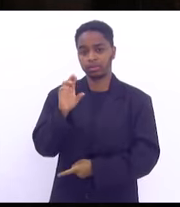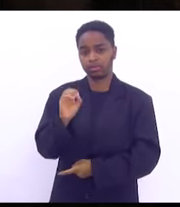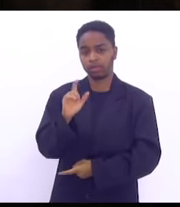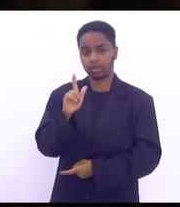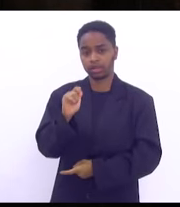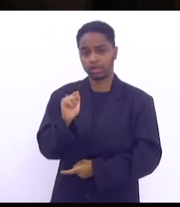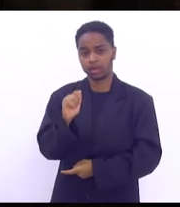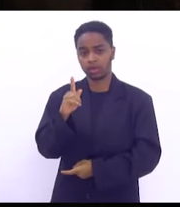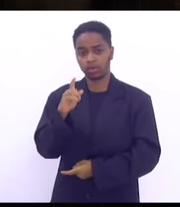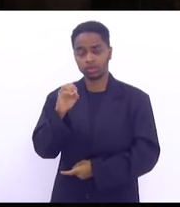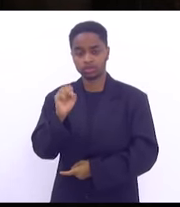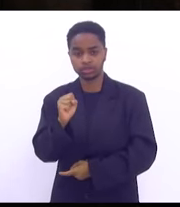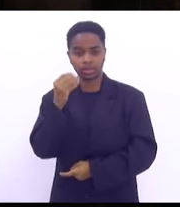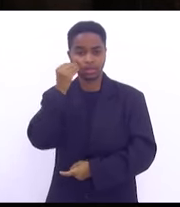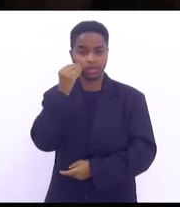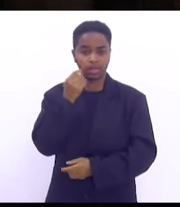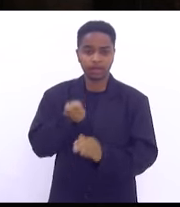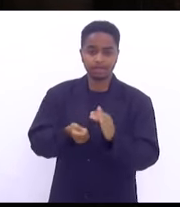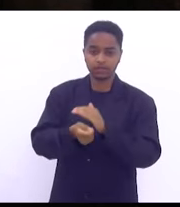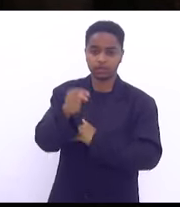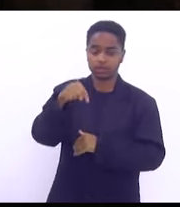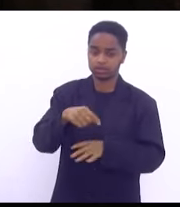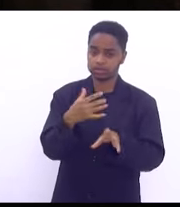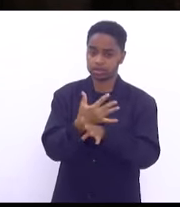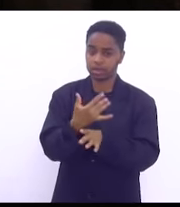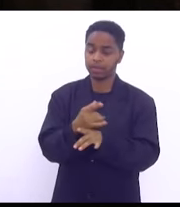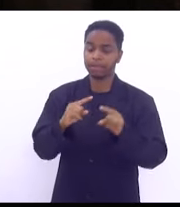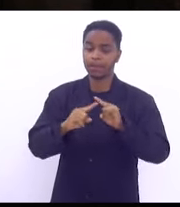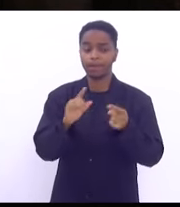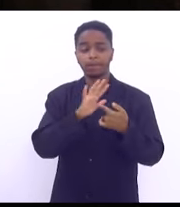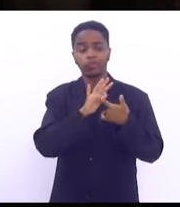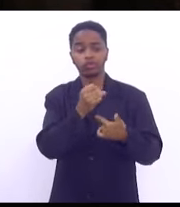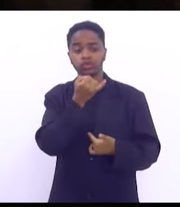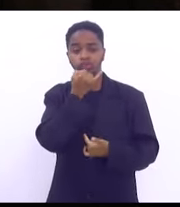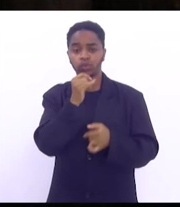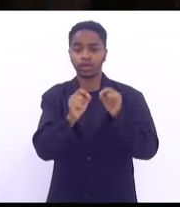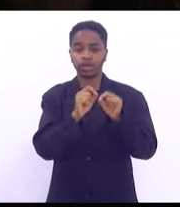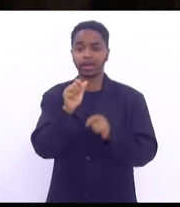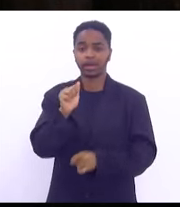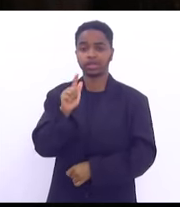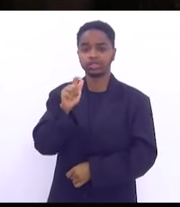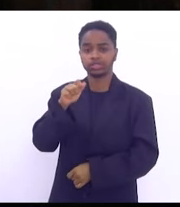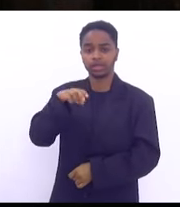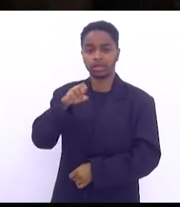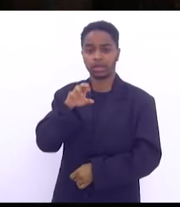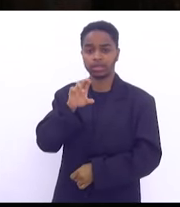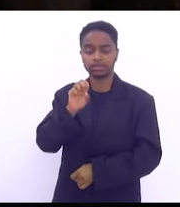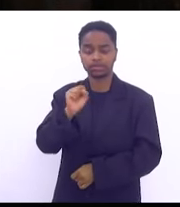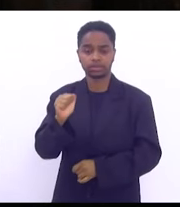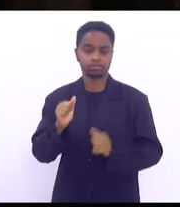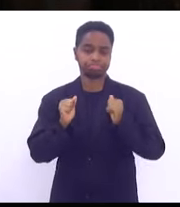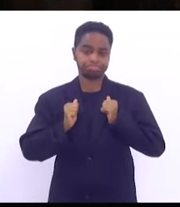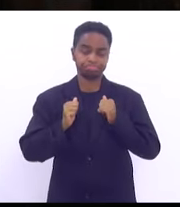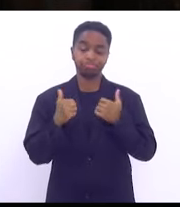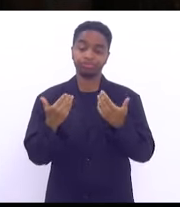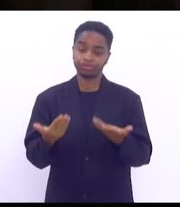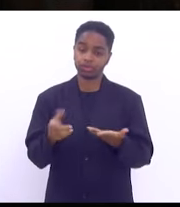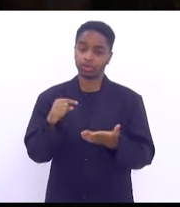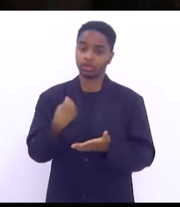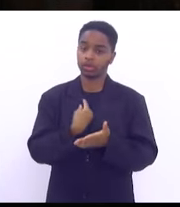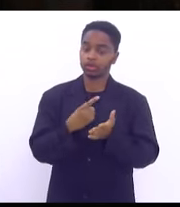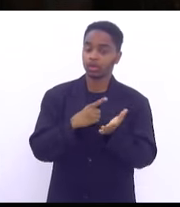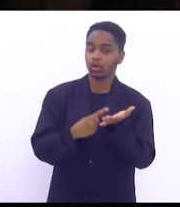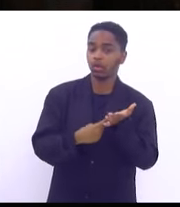desculpa de que não faz investimentos porque a Genersa não faz o seu trabalho. Então, a gente tem um compromisso da